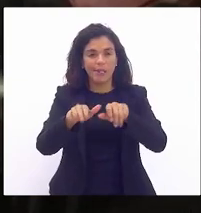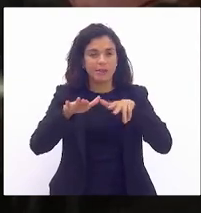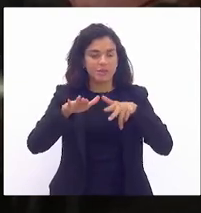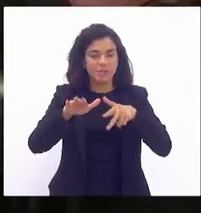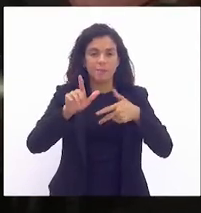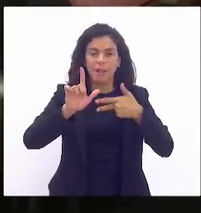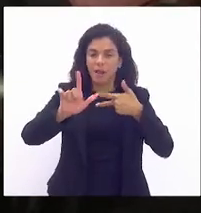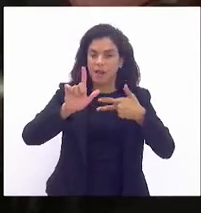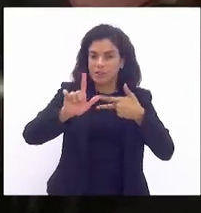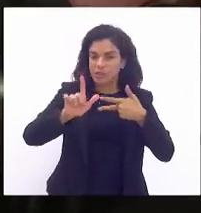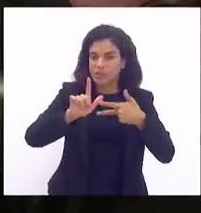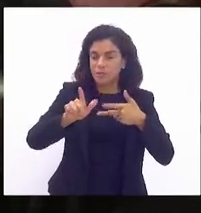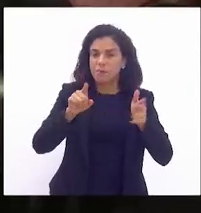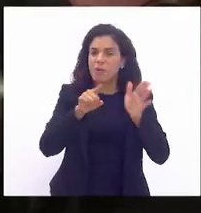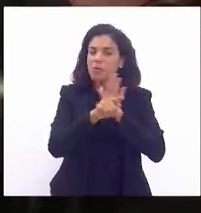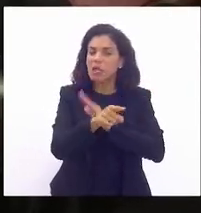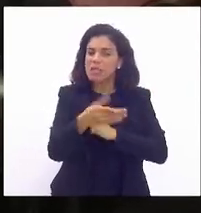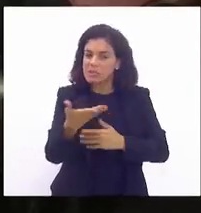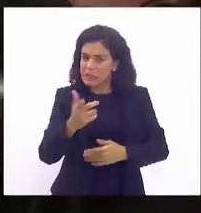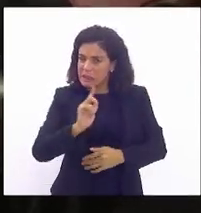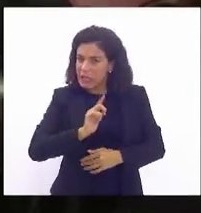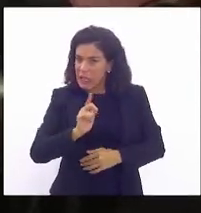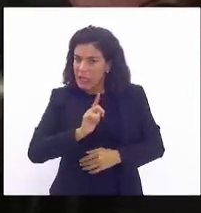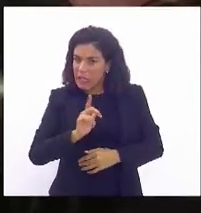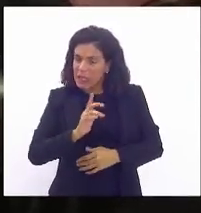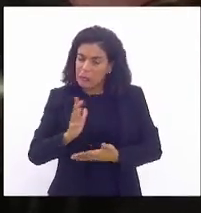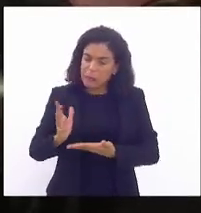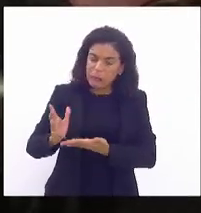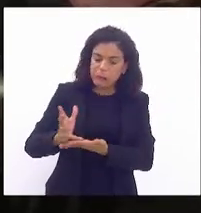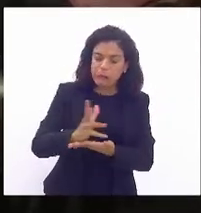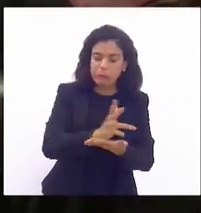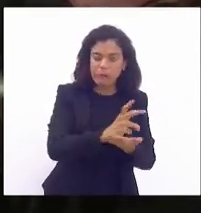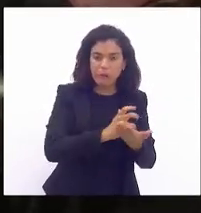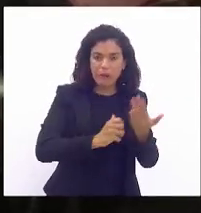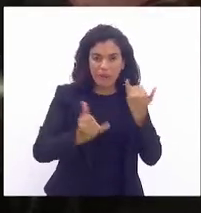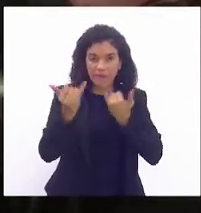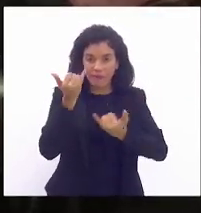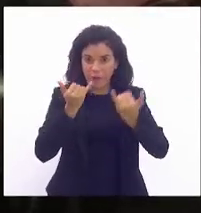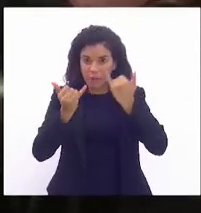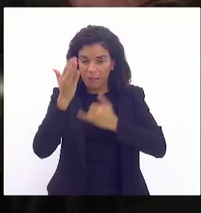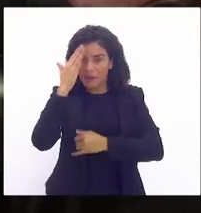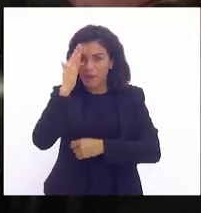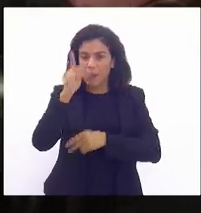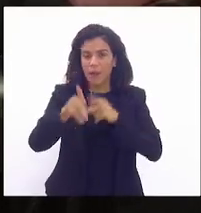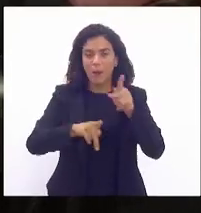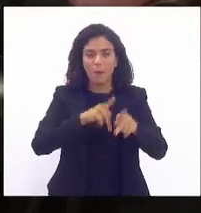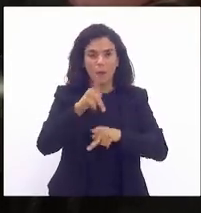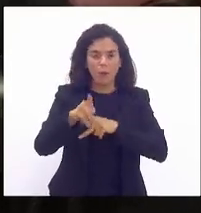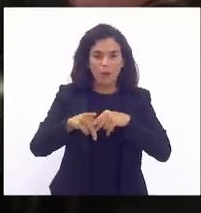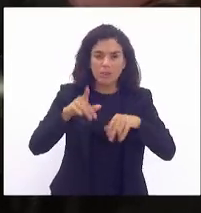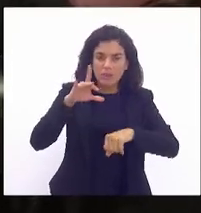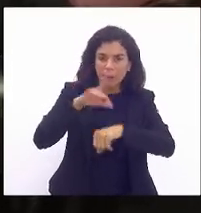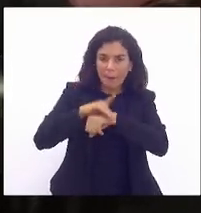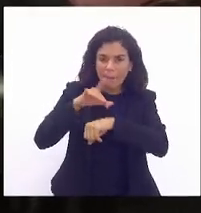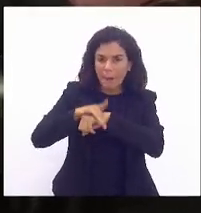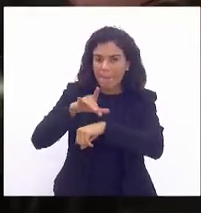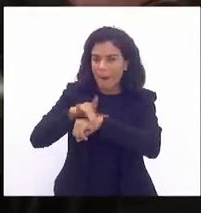desses certificadores, será que eles têm dados suficientes para saber que essa população está padecendo dessa